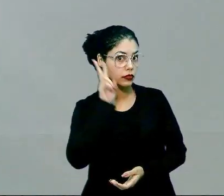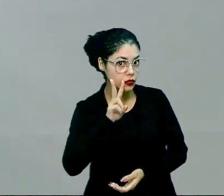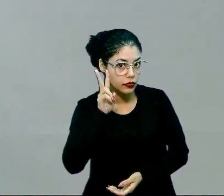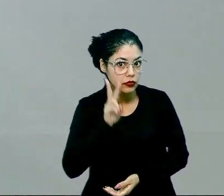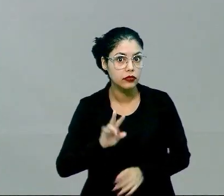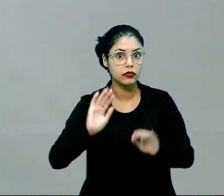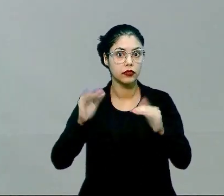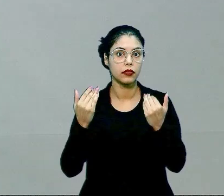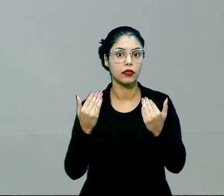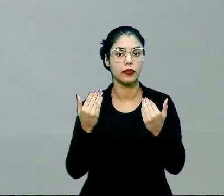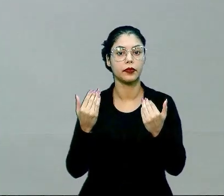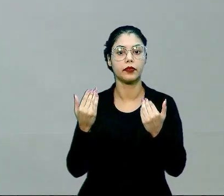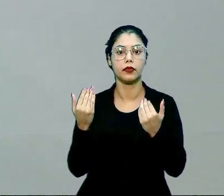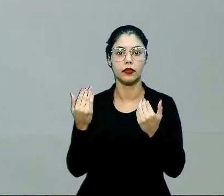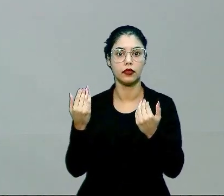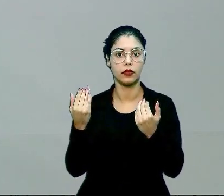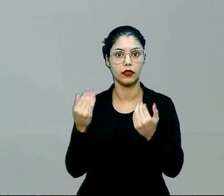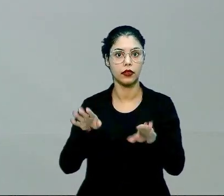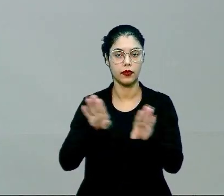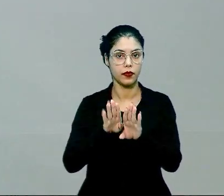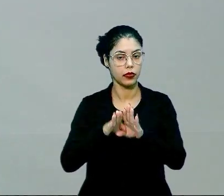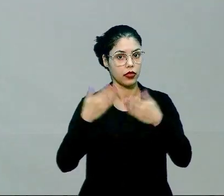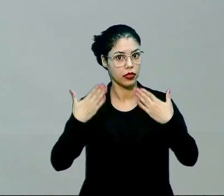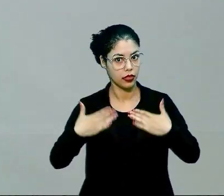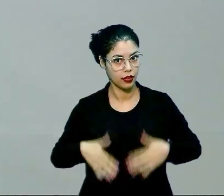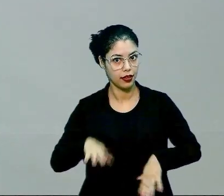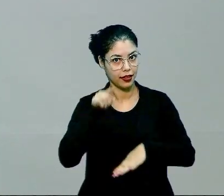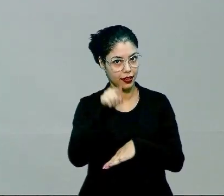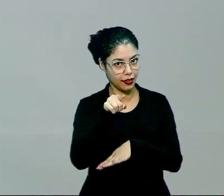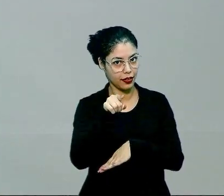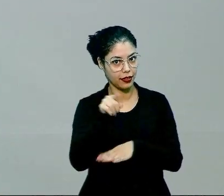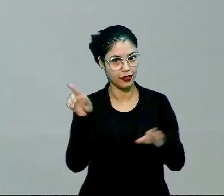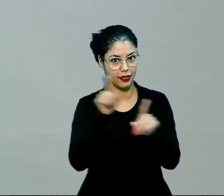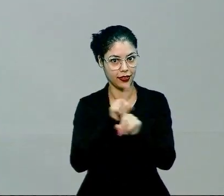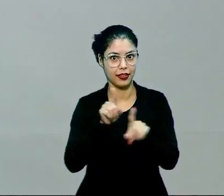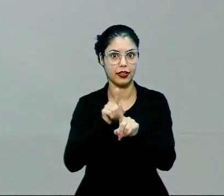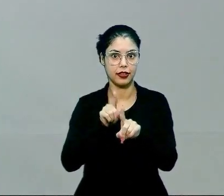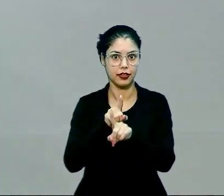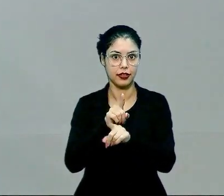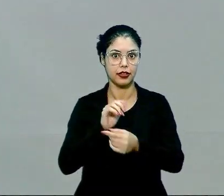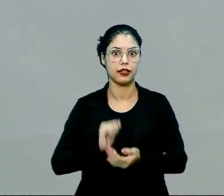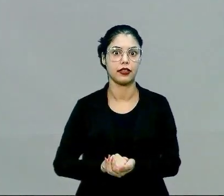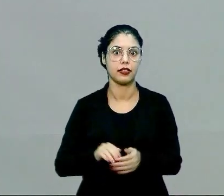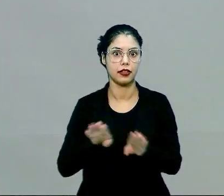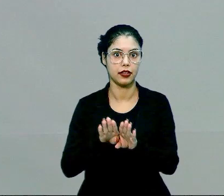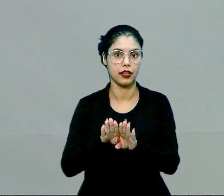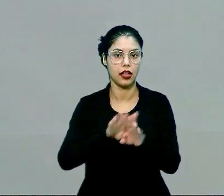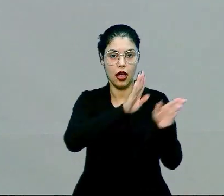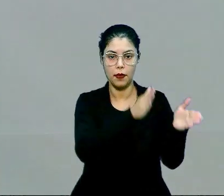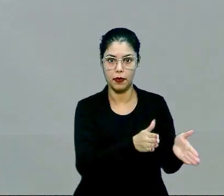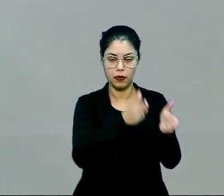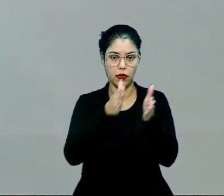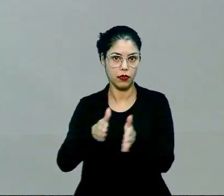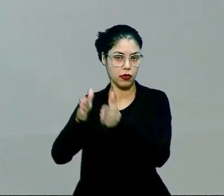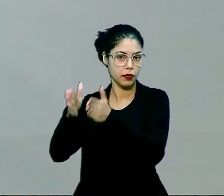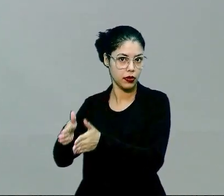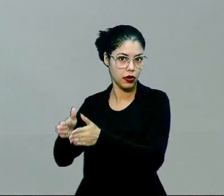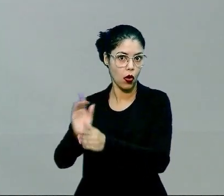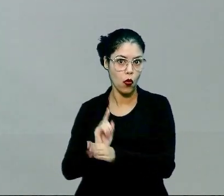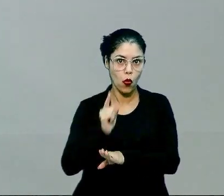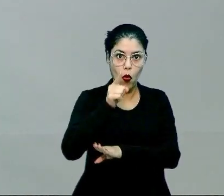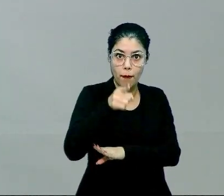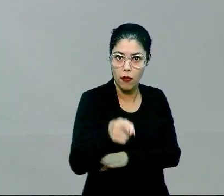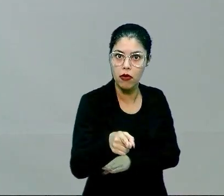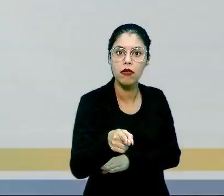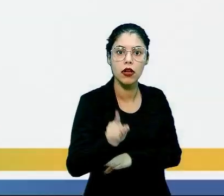Lembrando, volta. Jack, é você, Jack? Não, Rose. Jack Estripador. Vamos por parte. Identifica o